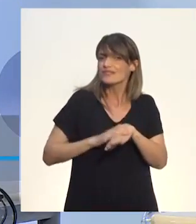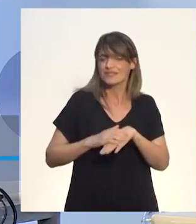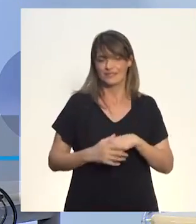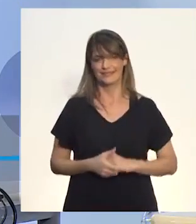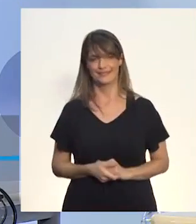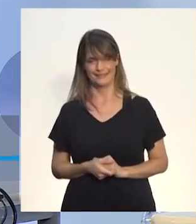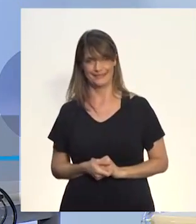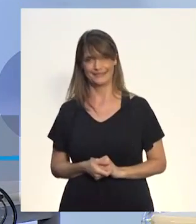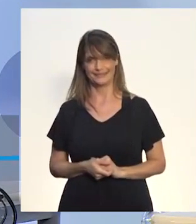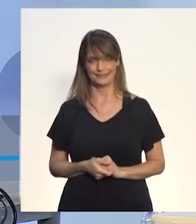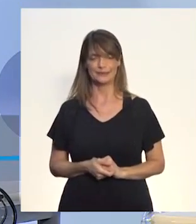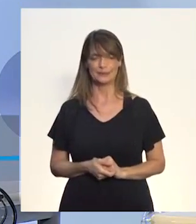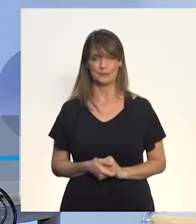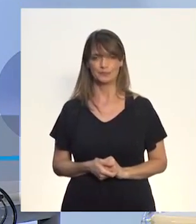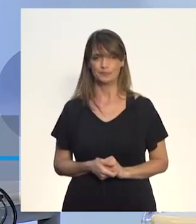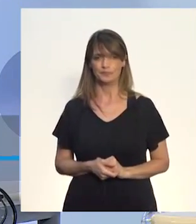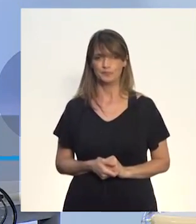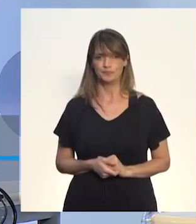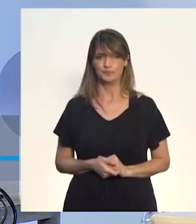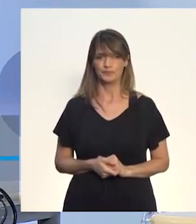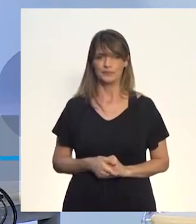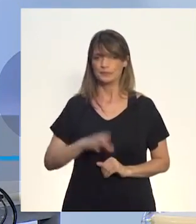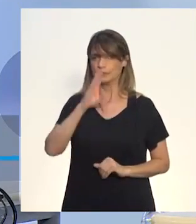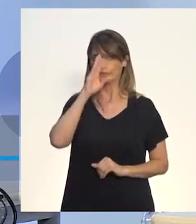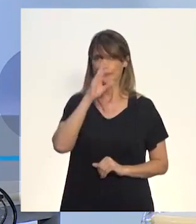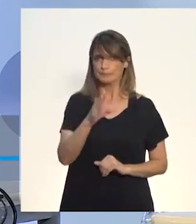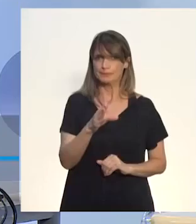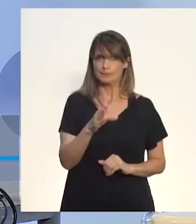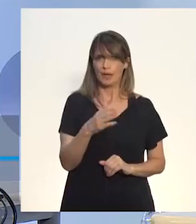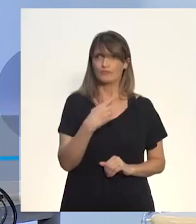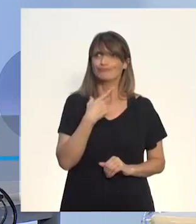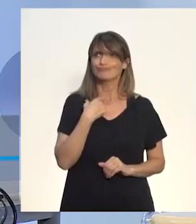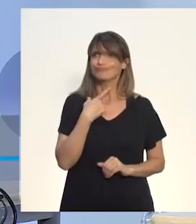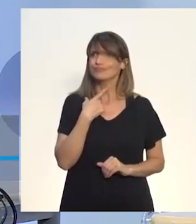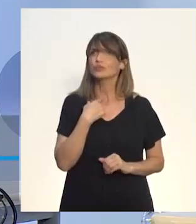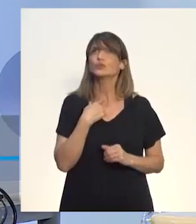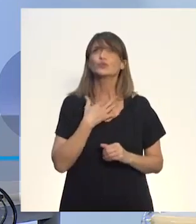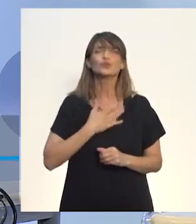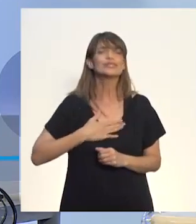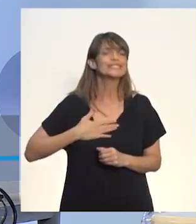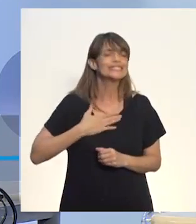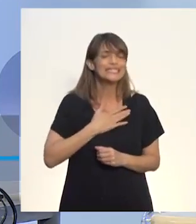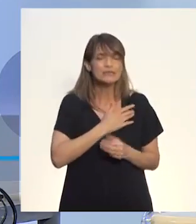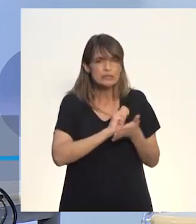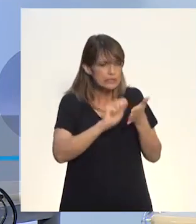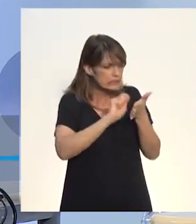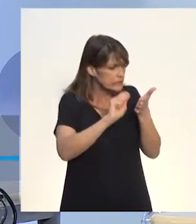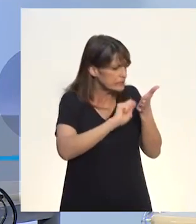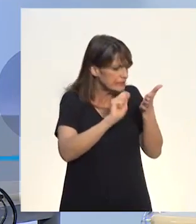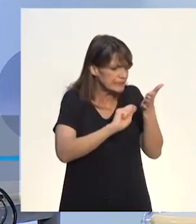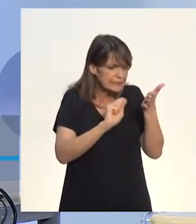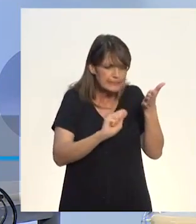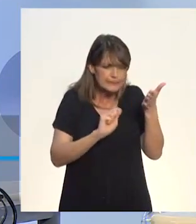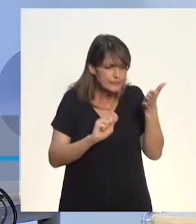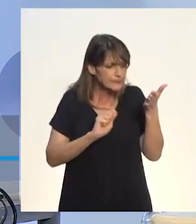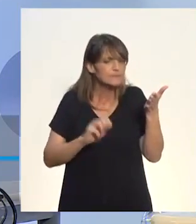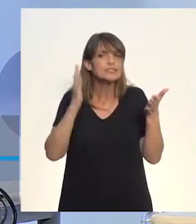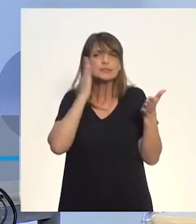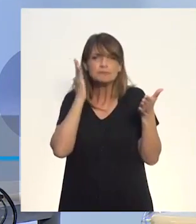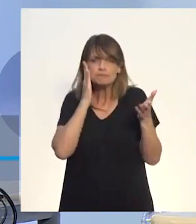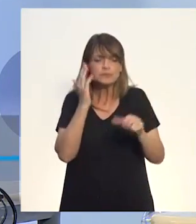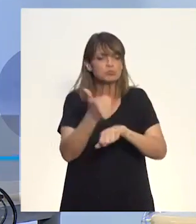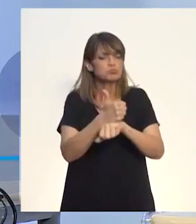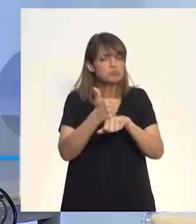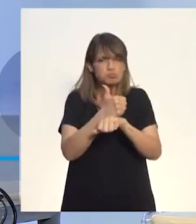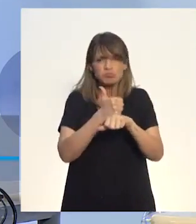assim a essência, né, sua essência era escrever, era a literatura, portanto ele tinha já encontrado, digamos assim,